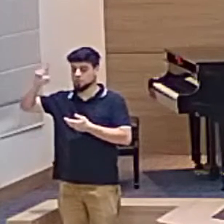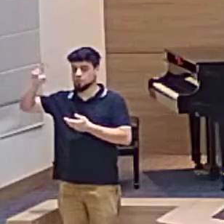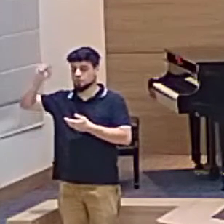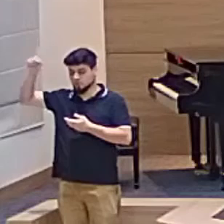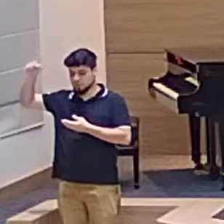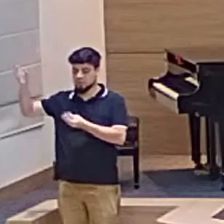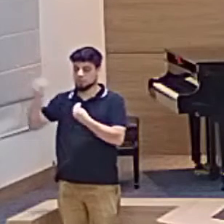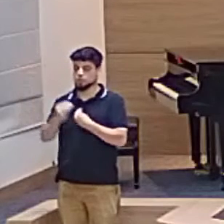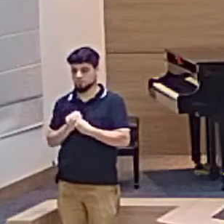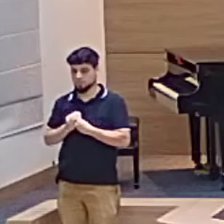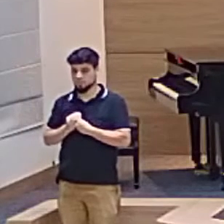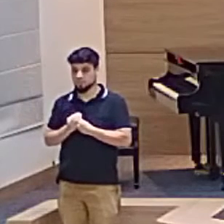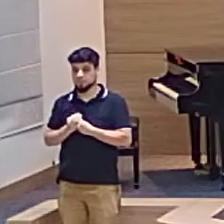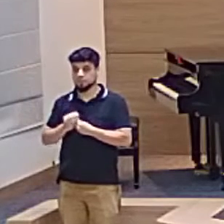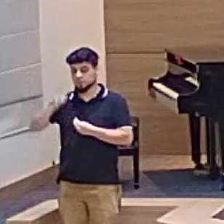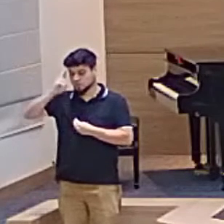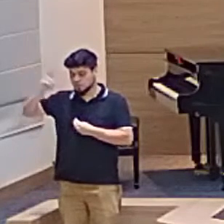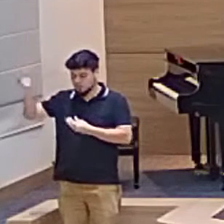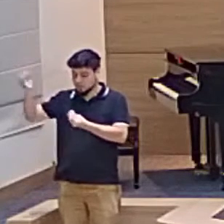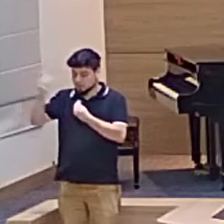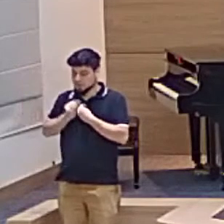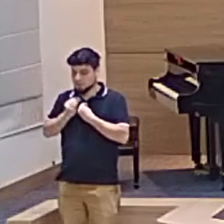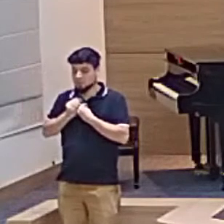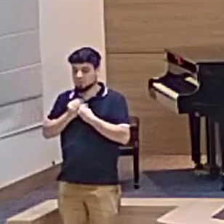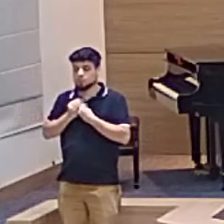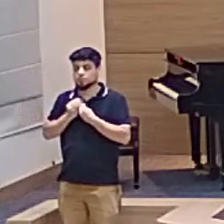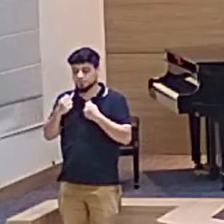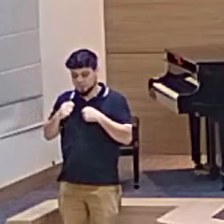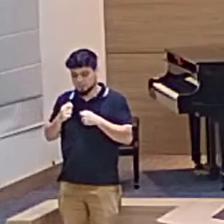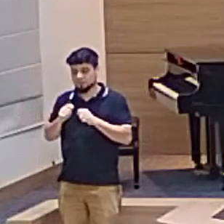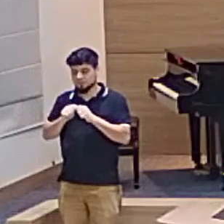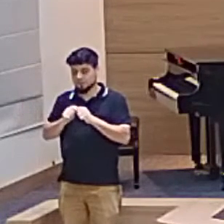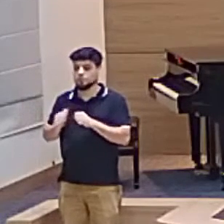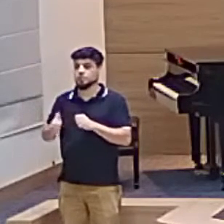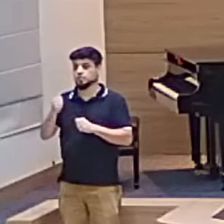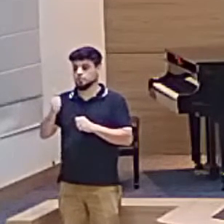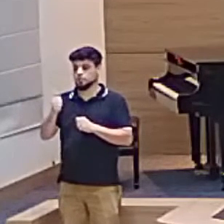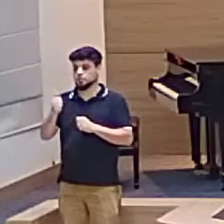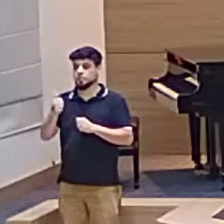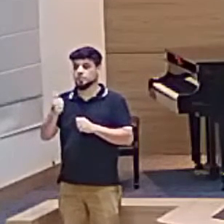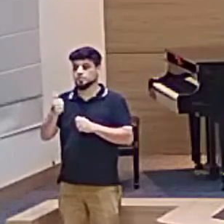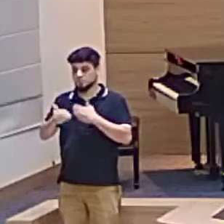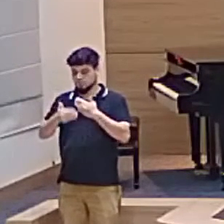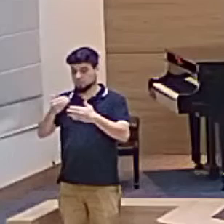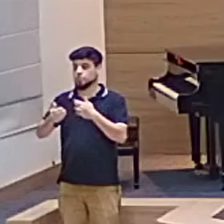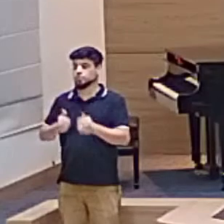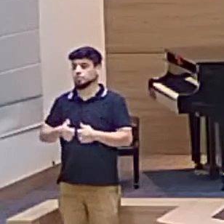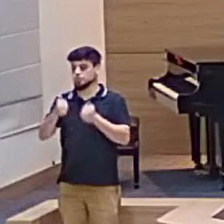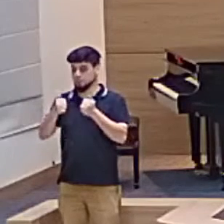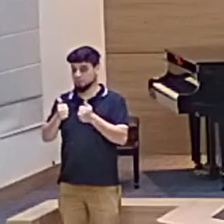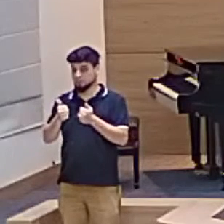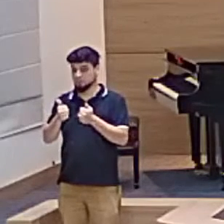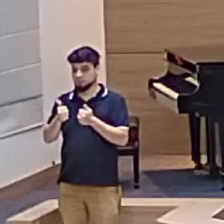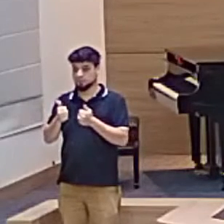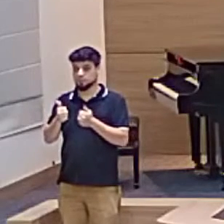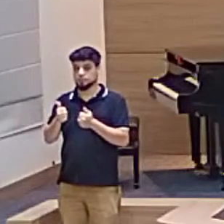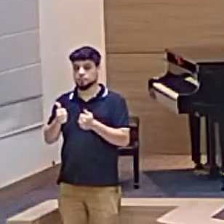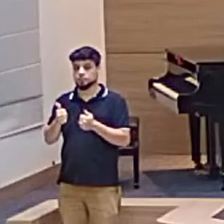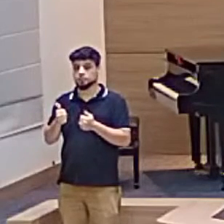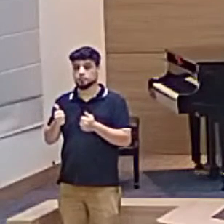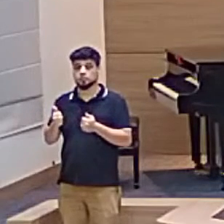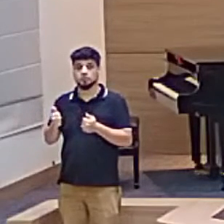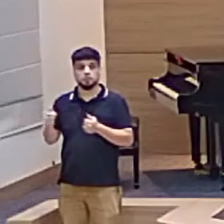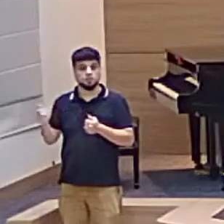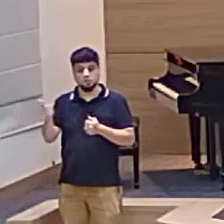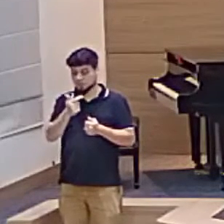deu se o senhor me deu é o melhor só que eu quero cultivar esse melhor então tá aqui para o senhor você que não tem